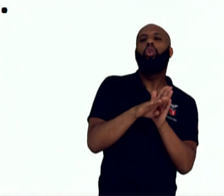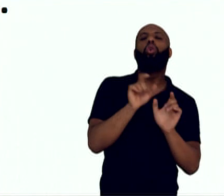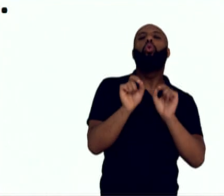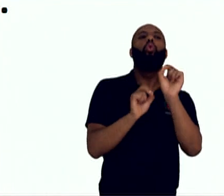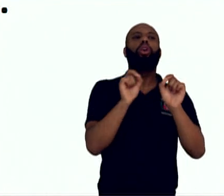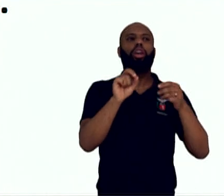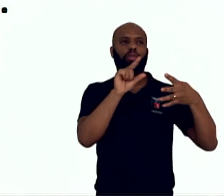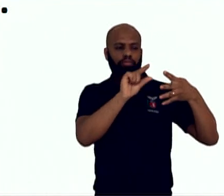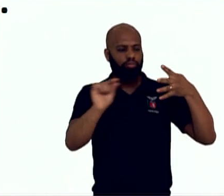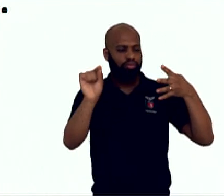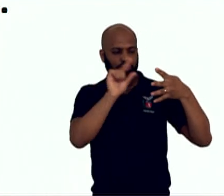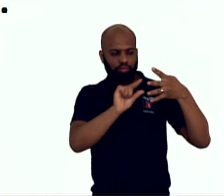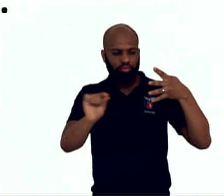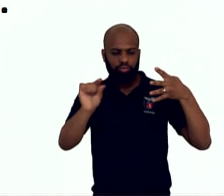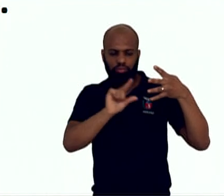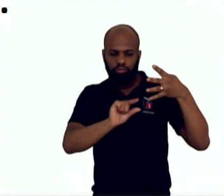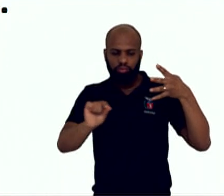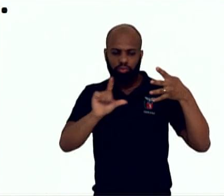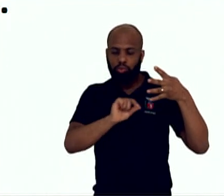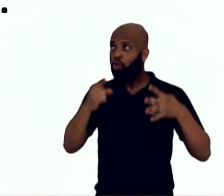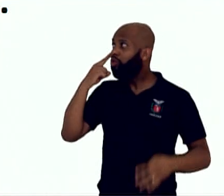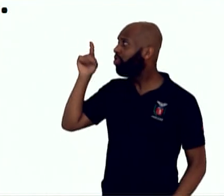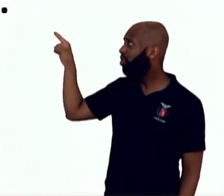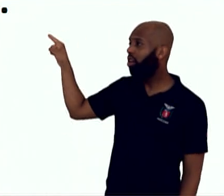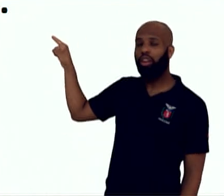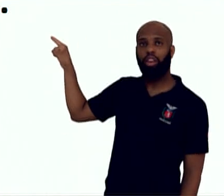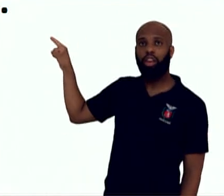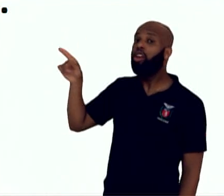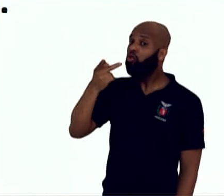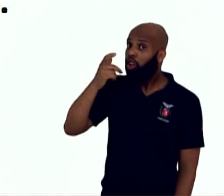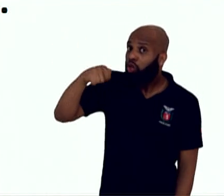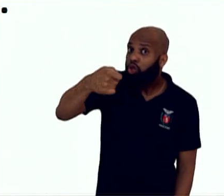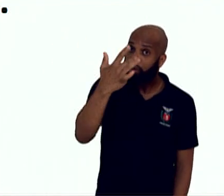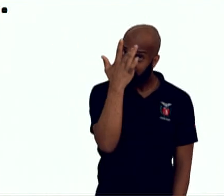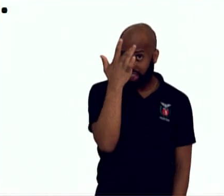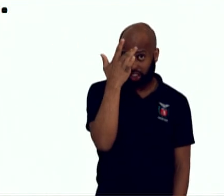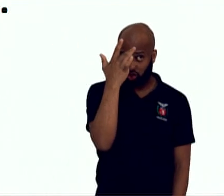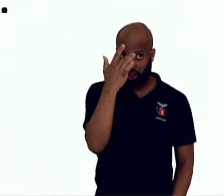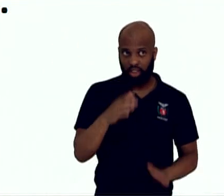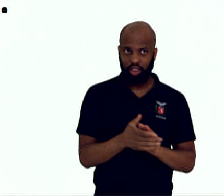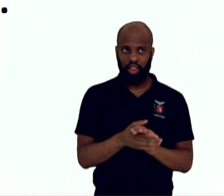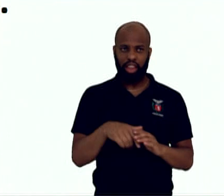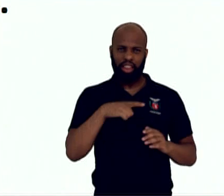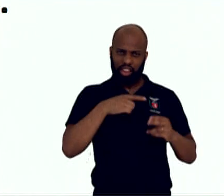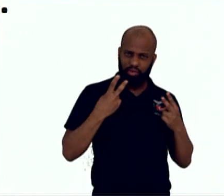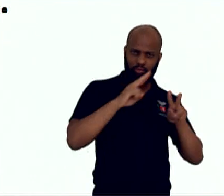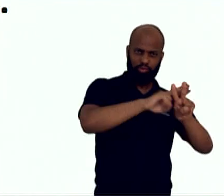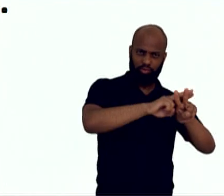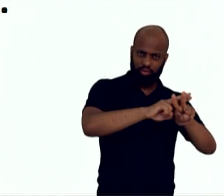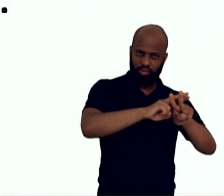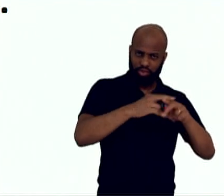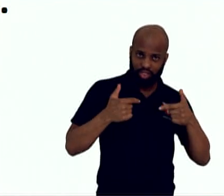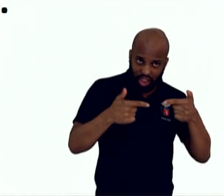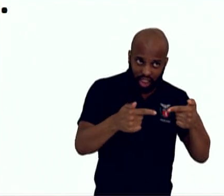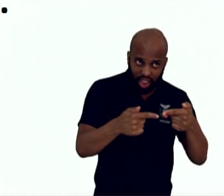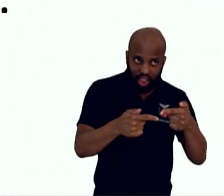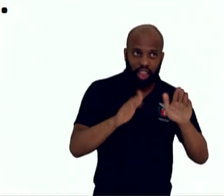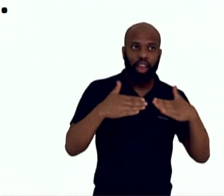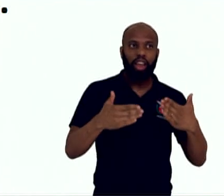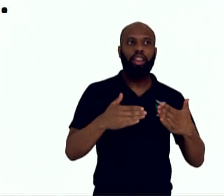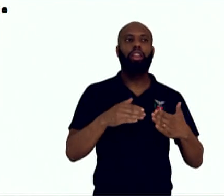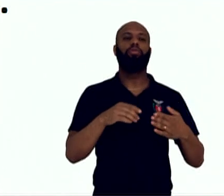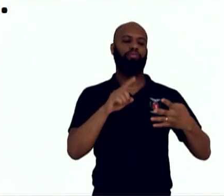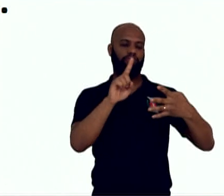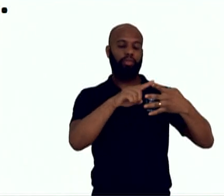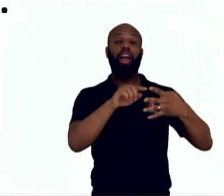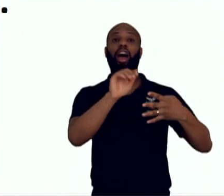com a queda da cidade de Tóquio, estamos falando da Índia. Através de prisioneiros de guerra? Respondeu certo,